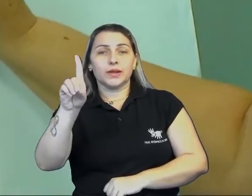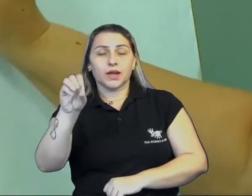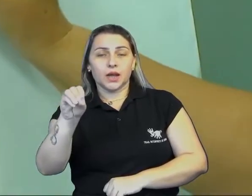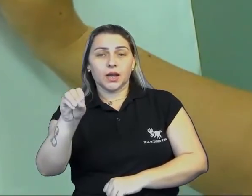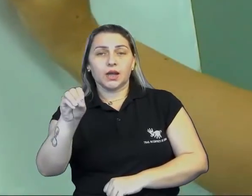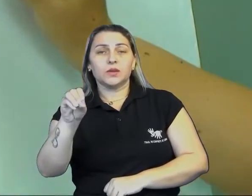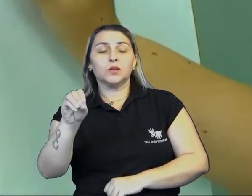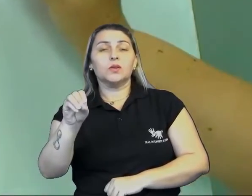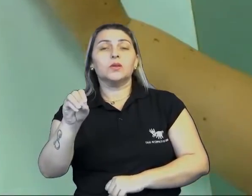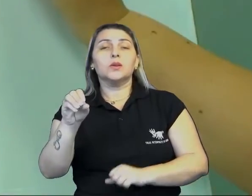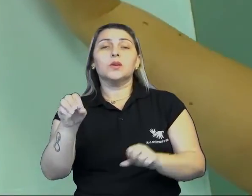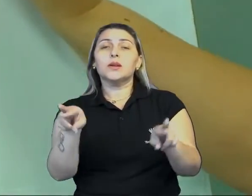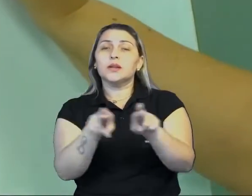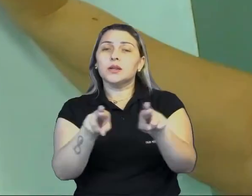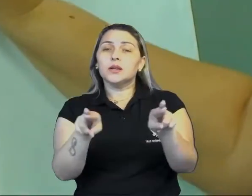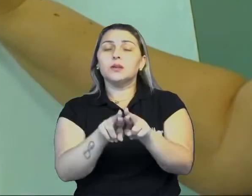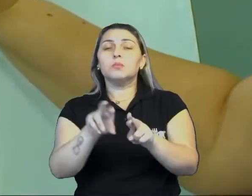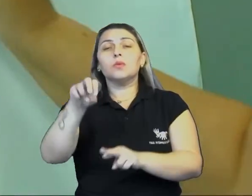namorado.